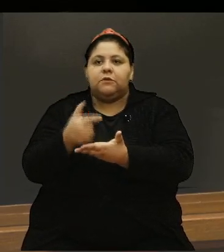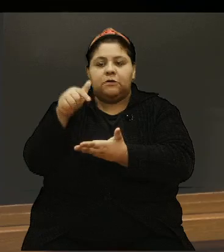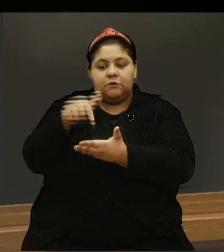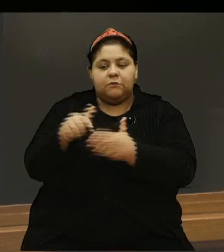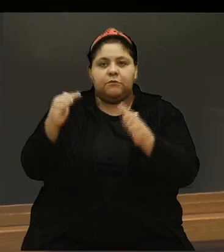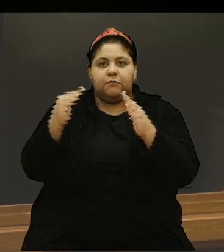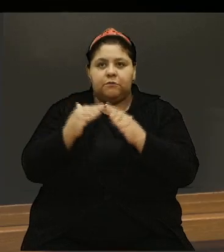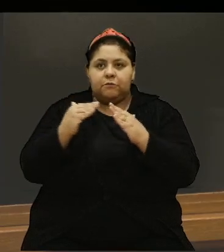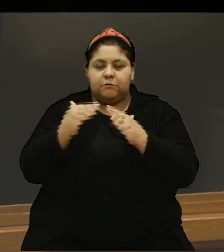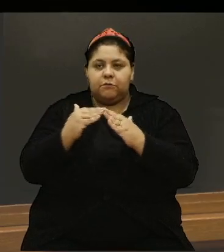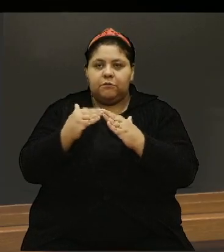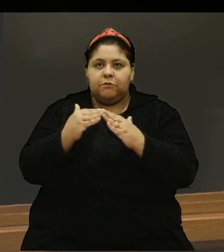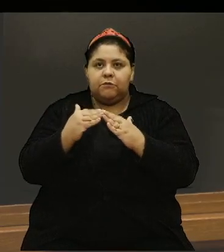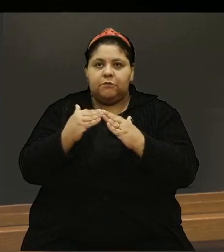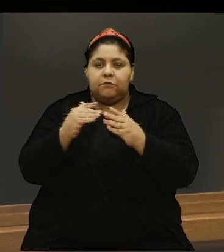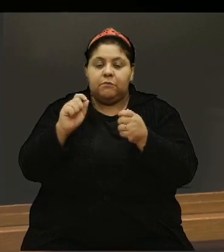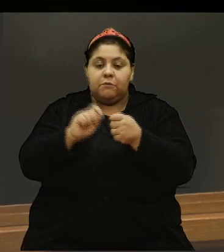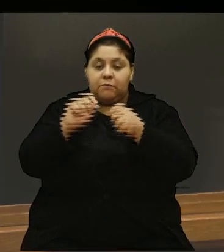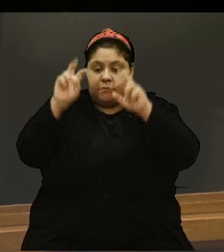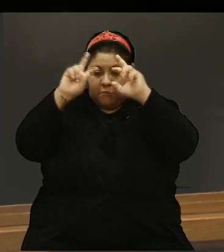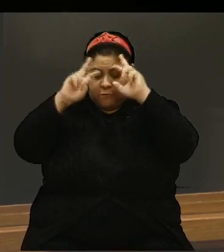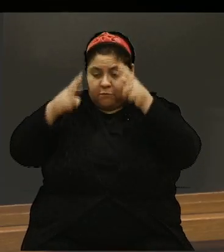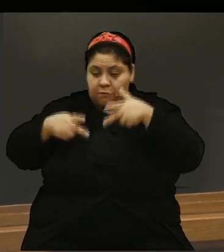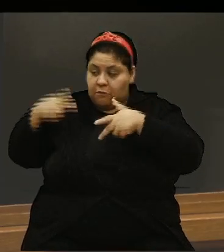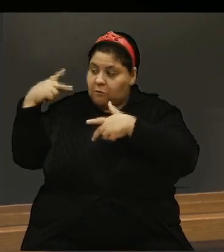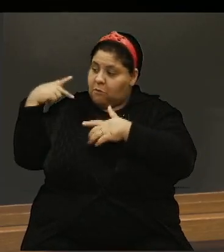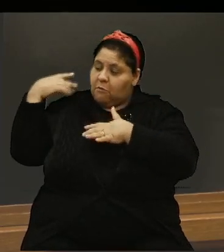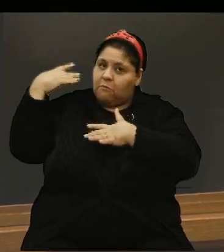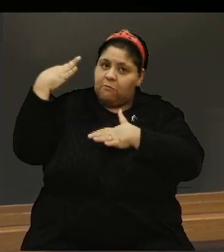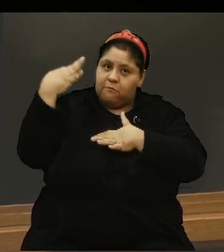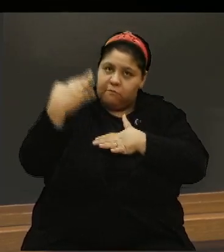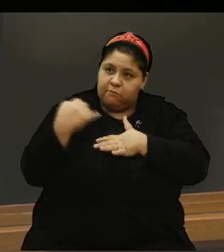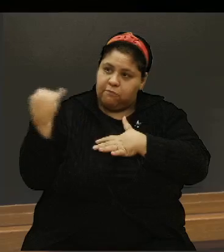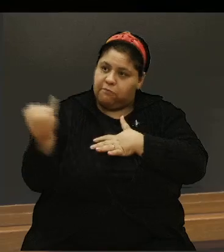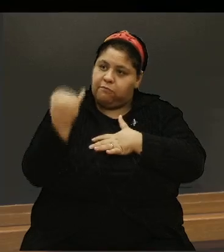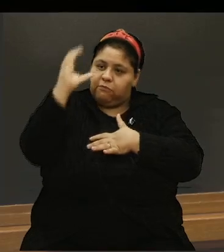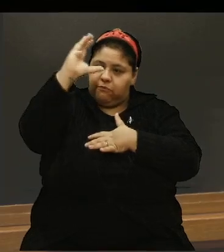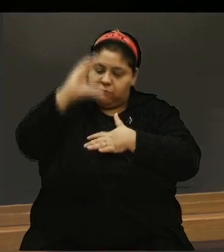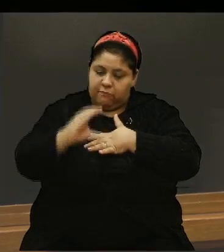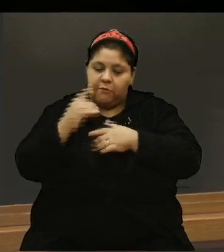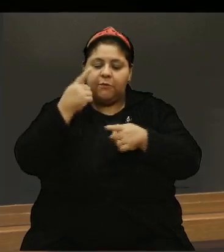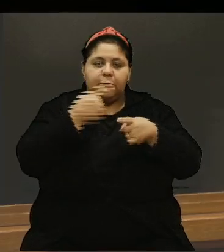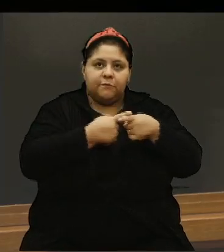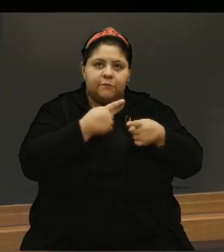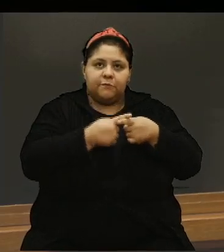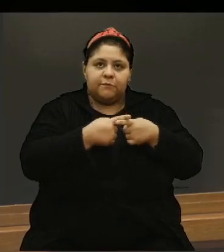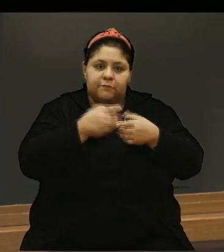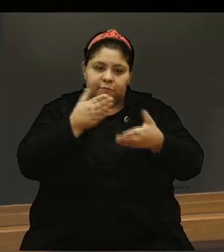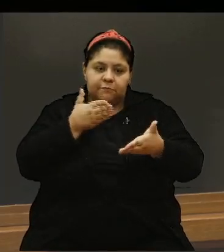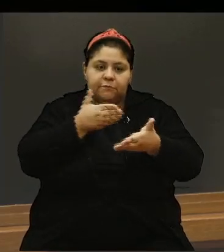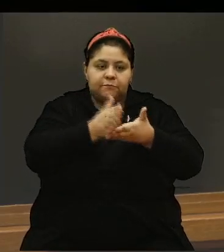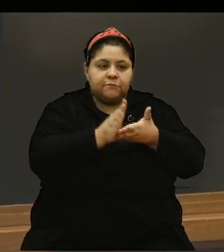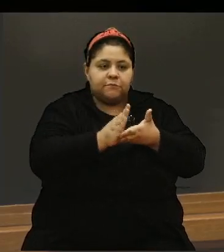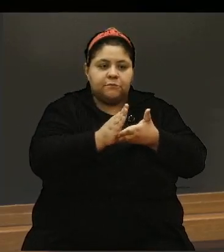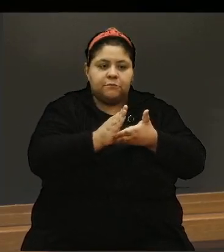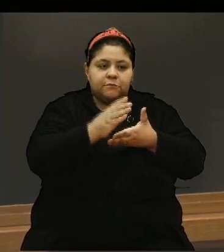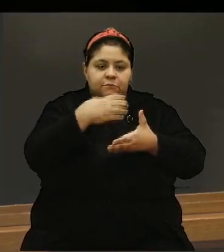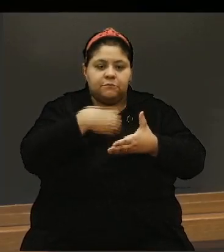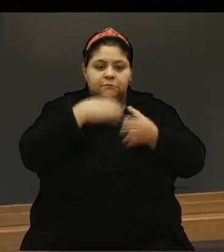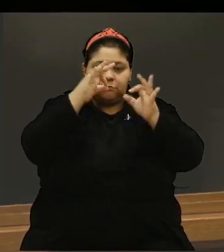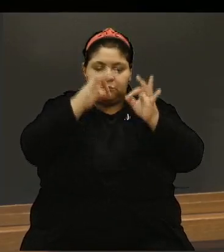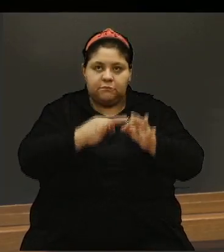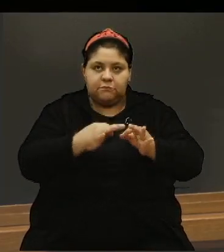para externar seu reconhecimento à trajetória desta importante cidadã e, por conseguinte, aprovar de forma unânime